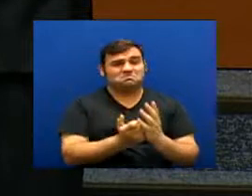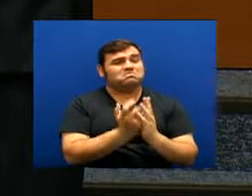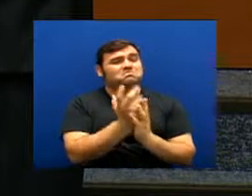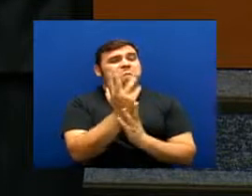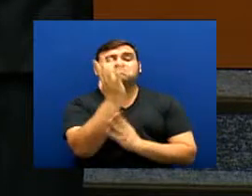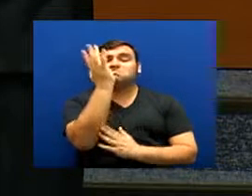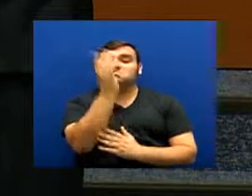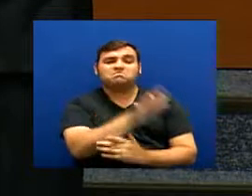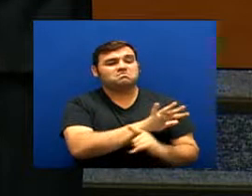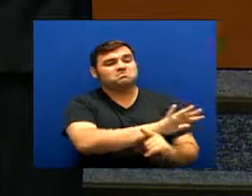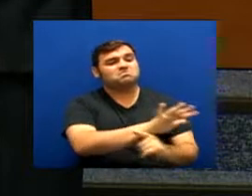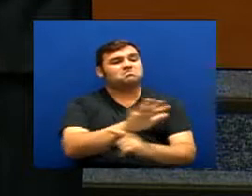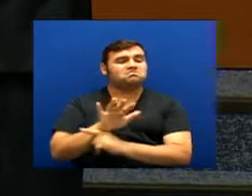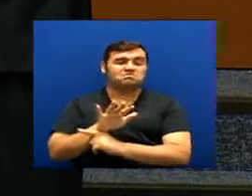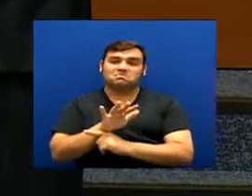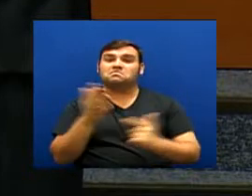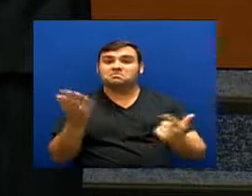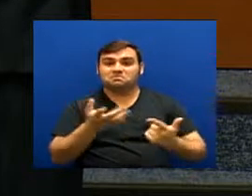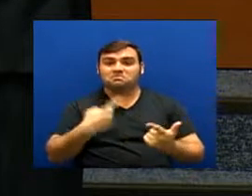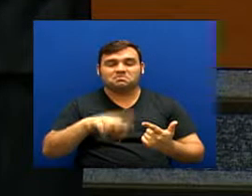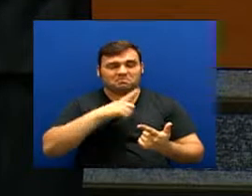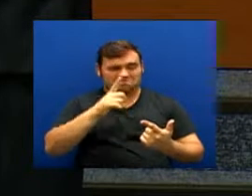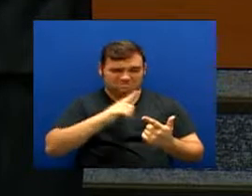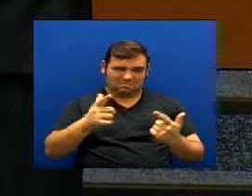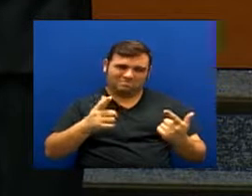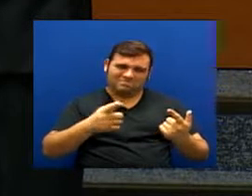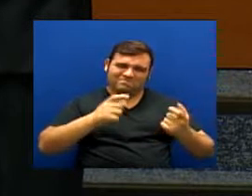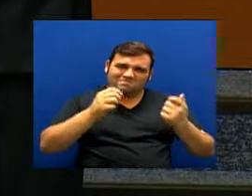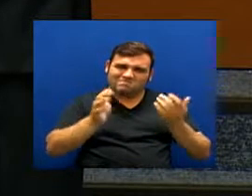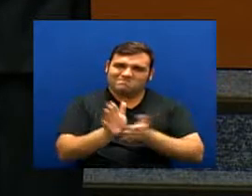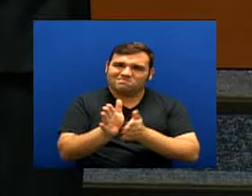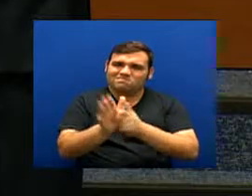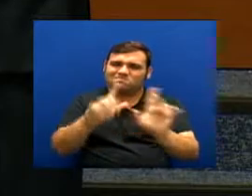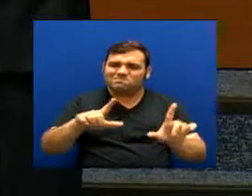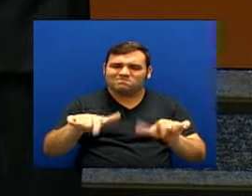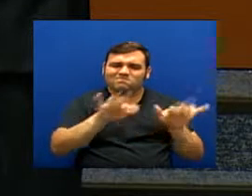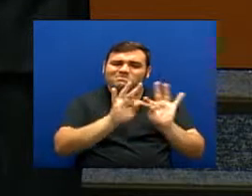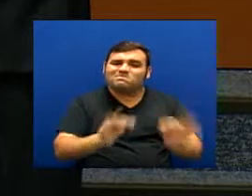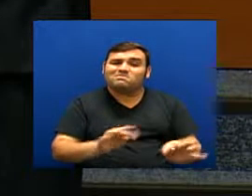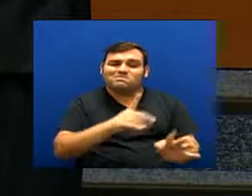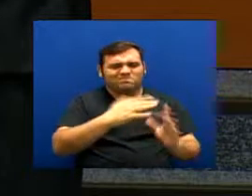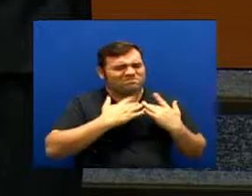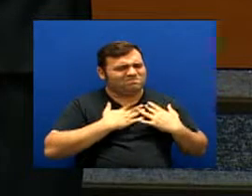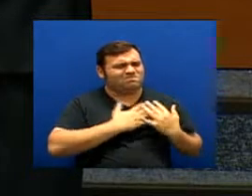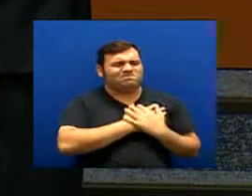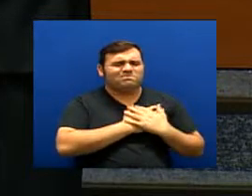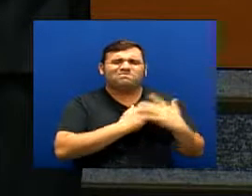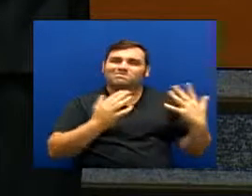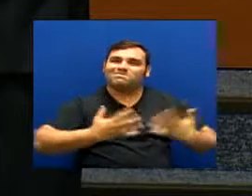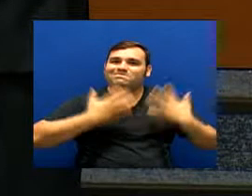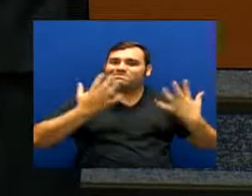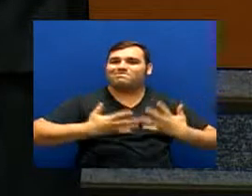de Leis, ajudar nesse particular. Mas, parabenizando pelo trabalho fantástico que vocês